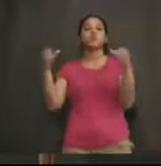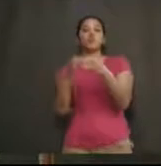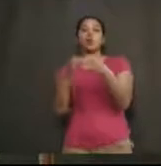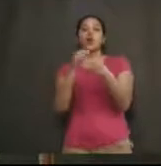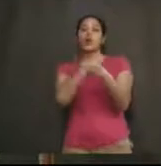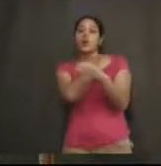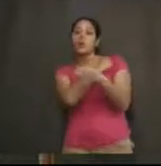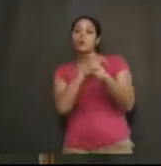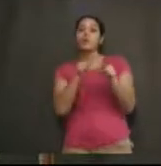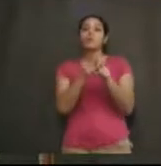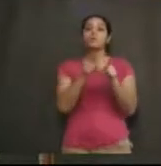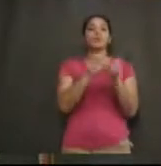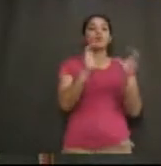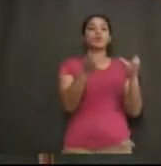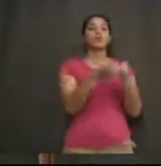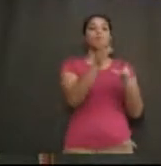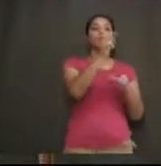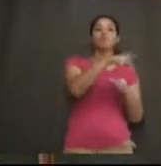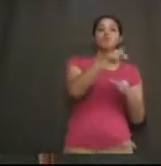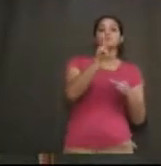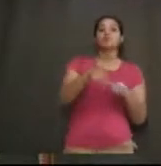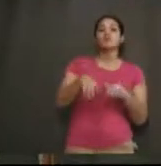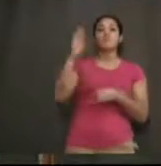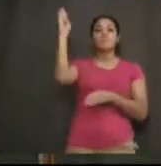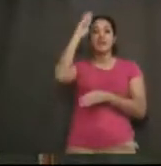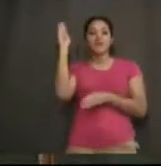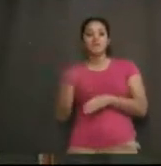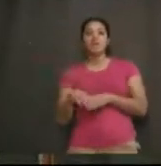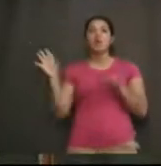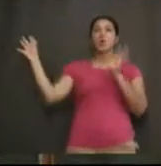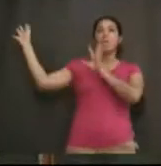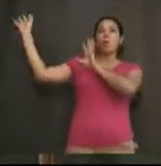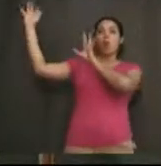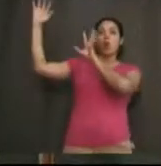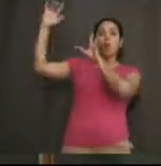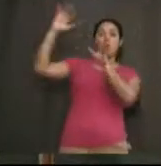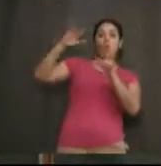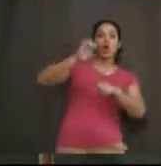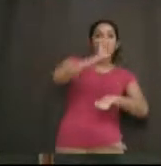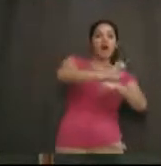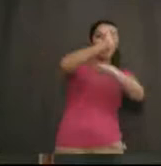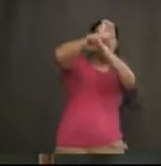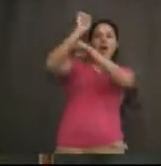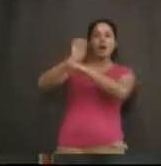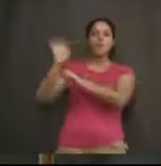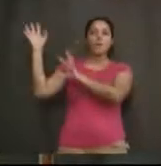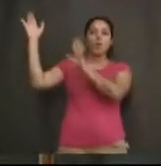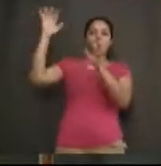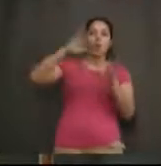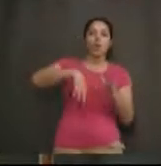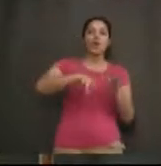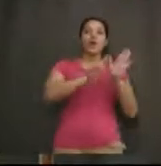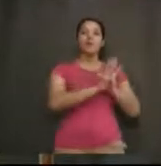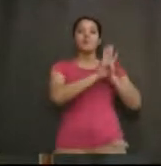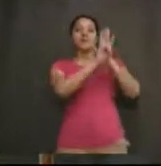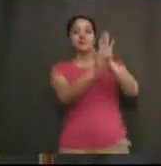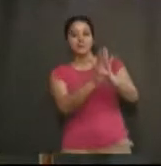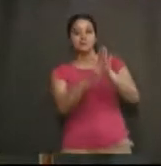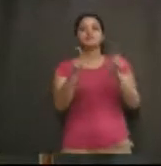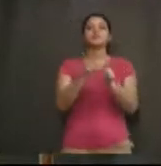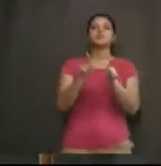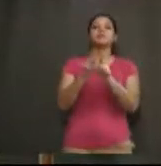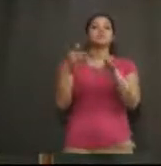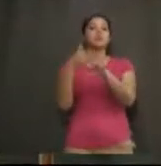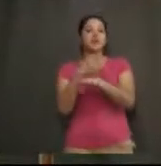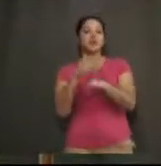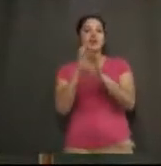docentes que vieram de todas as partes do Brasil, de todos os estados, para representar, para participar de um